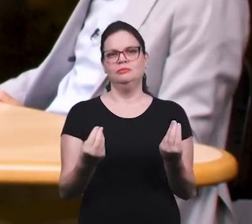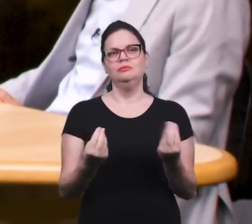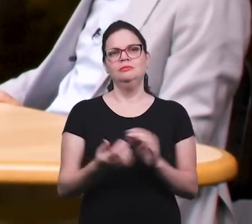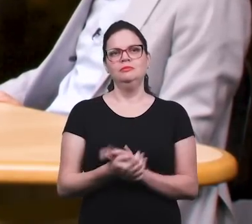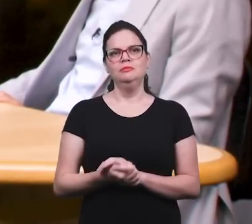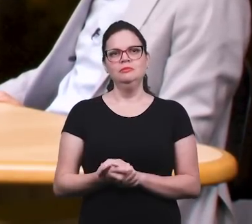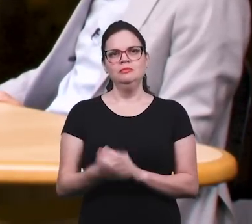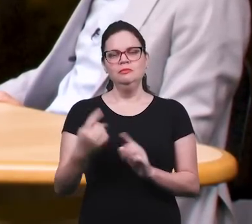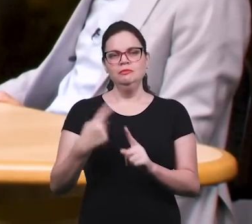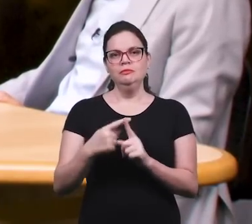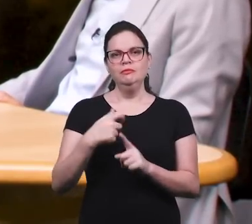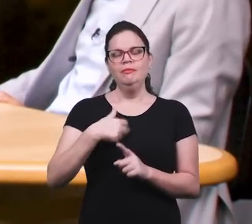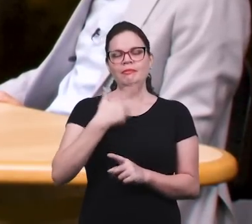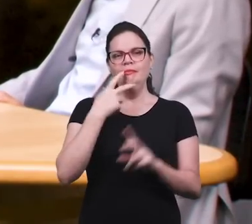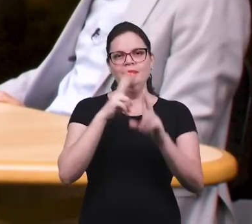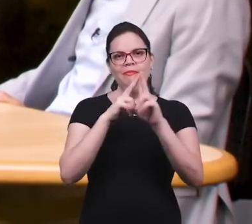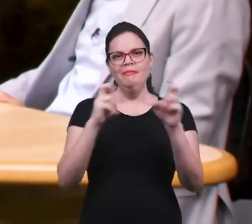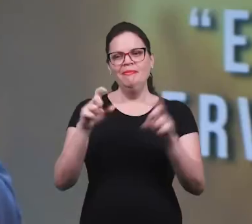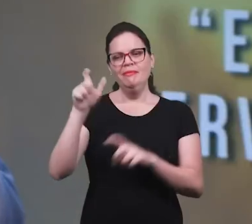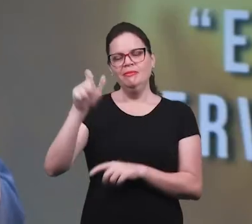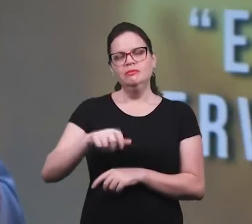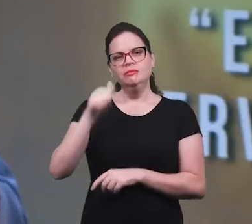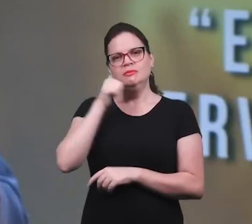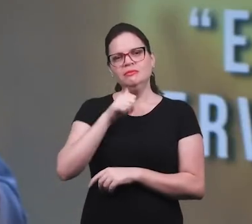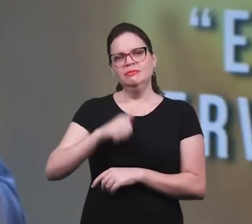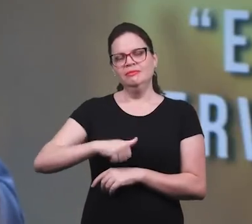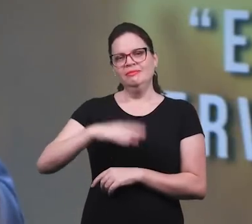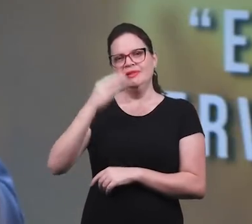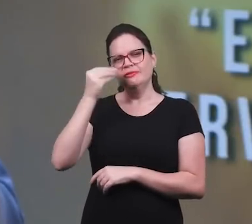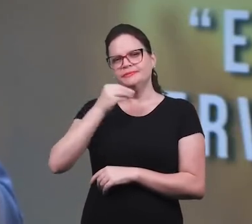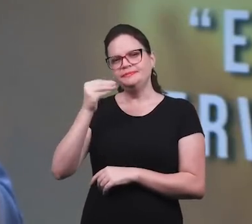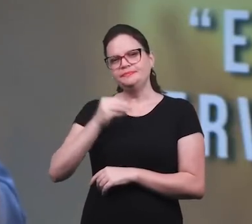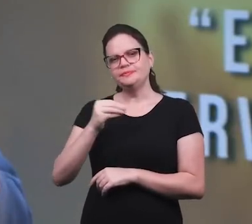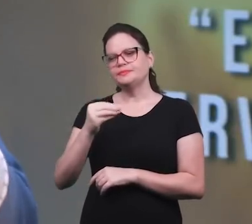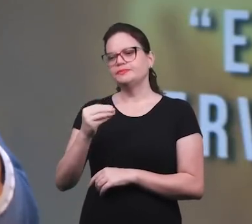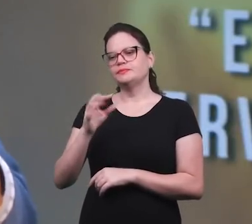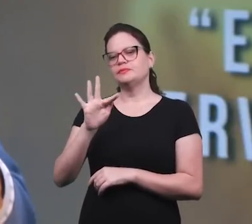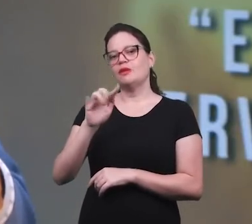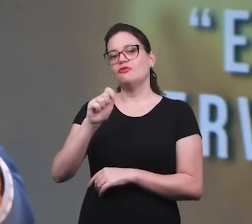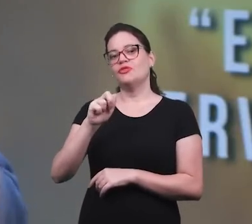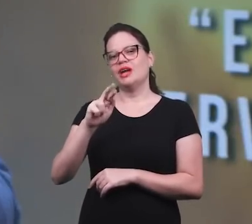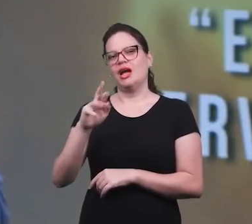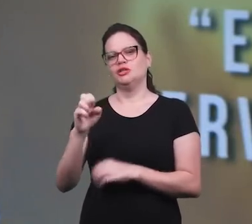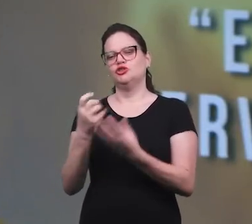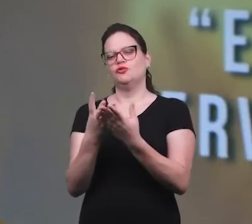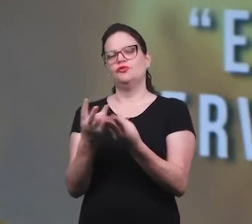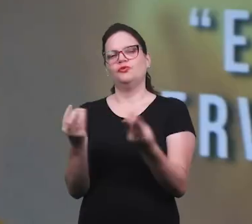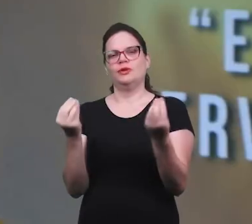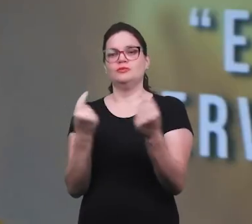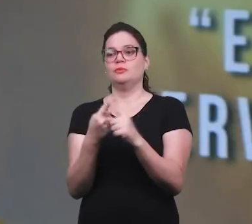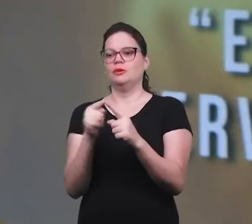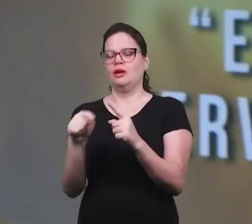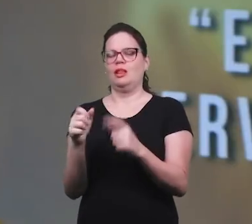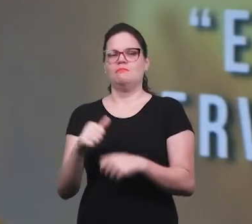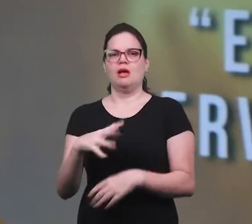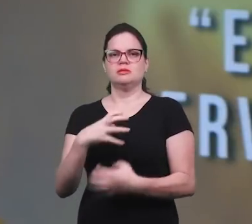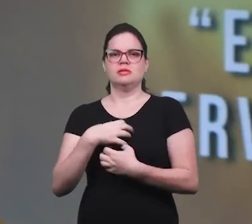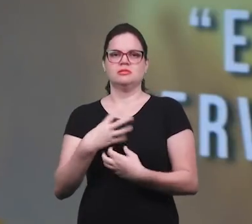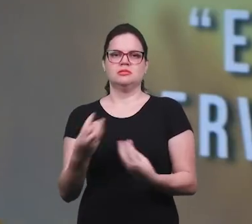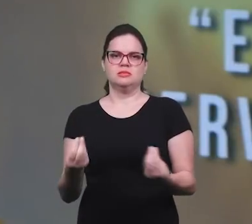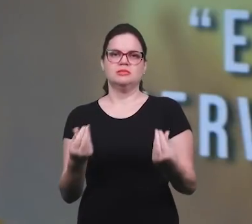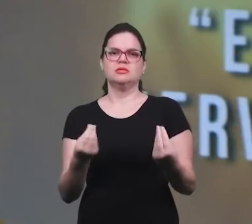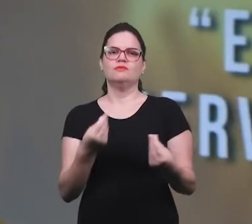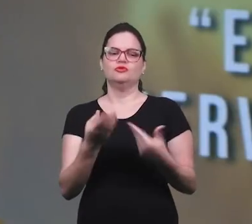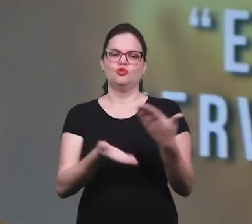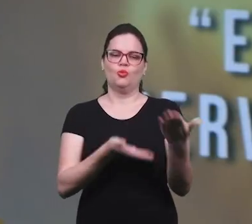frágil, mas também essa sensibilidade, sabe, pastor Marcelo, do cuidado. Porque está isso